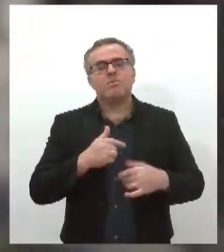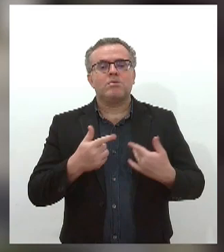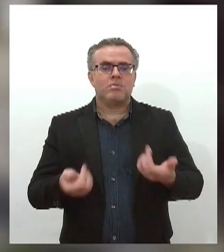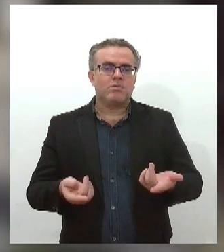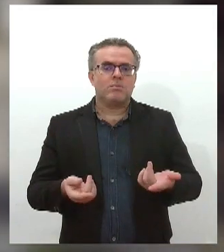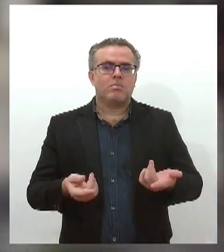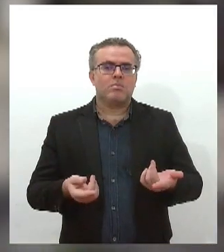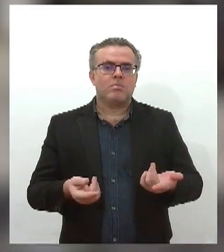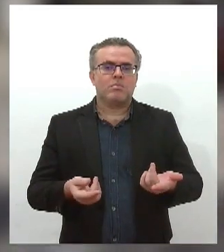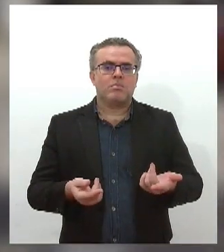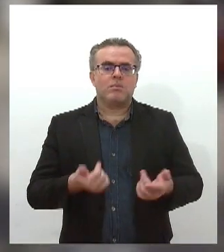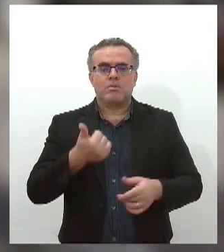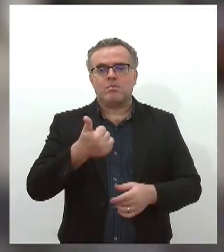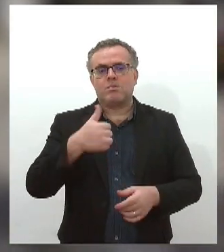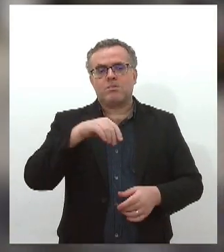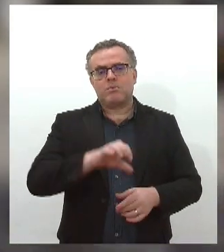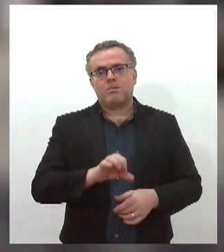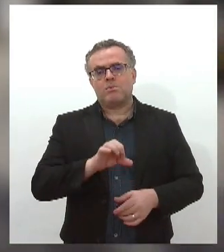Isso ocorreu em